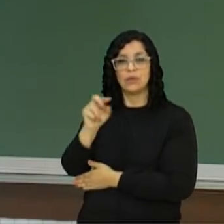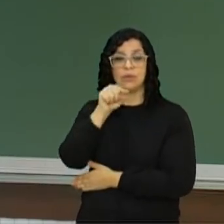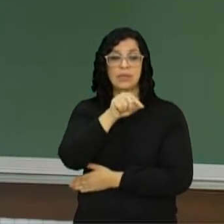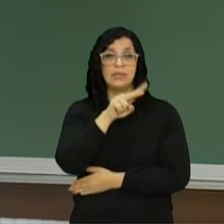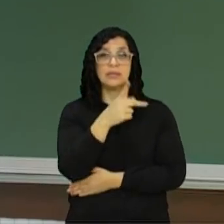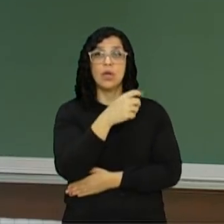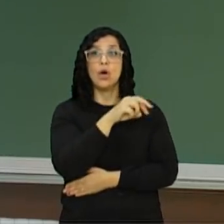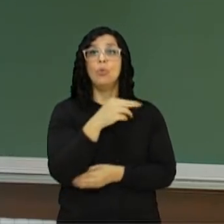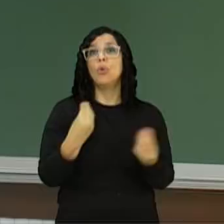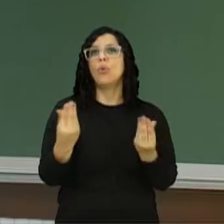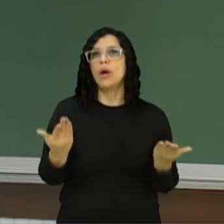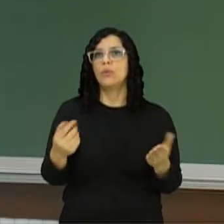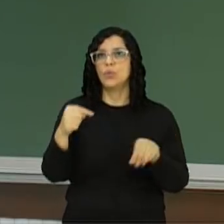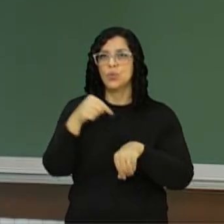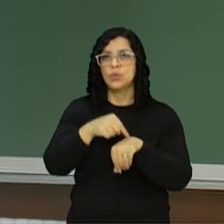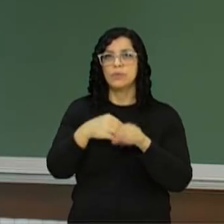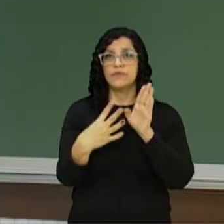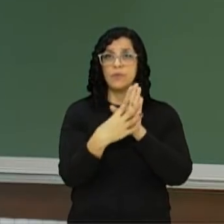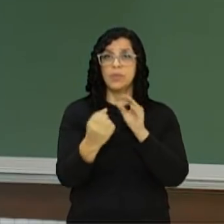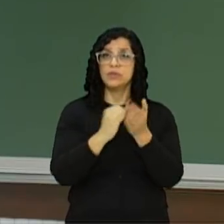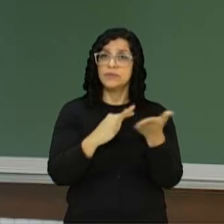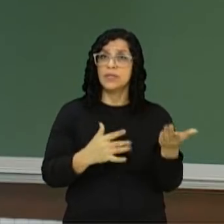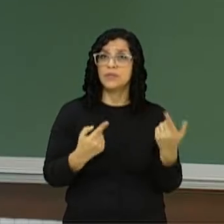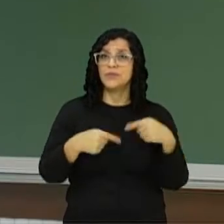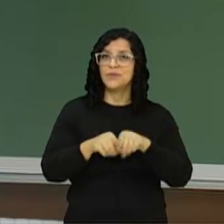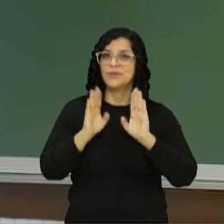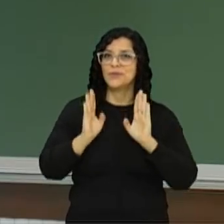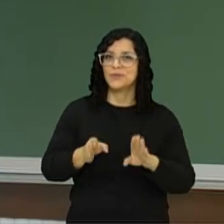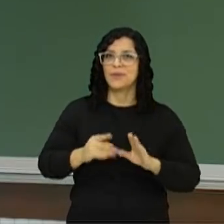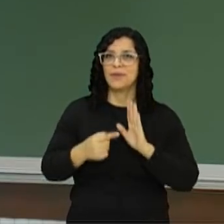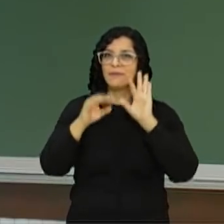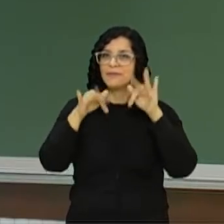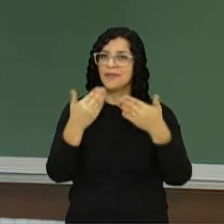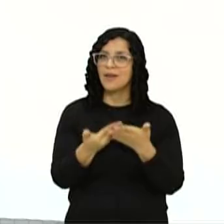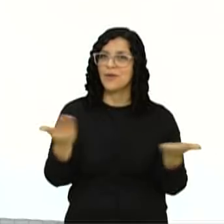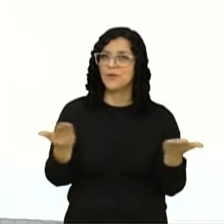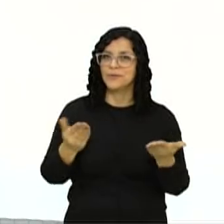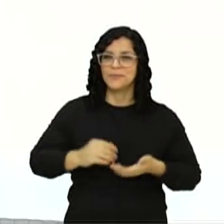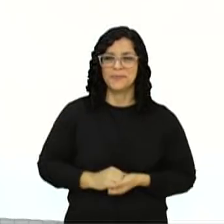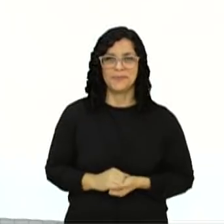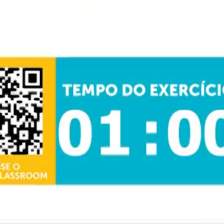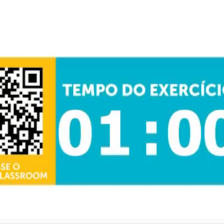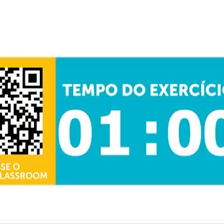que é heterogêneo? Eu vou dar um tempinho para vocês copiarem essa questão e eu volto para encerrar nossa aula de hoje.